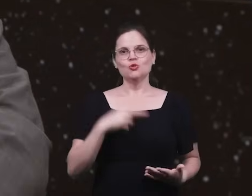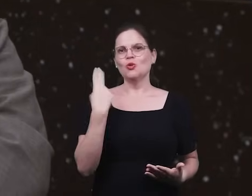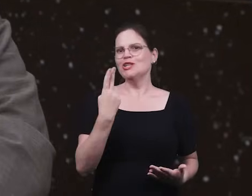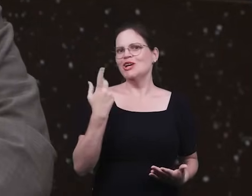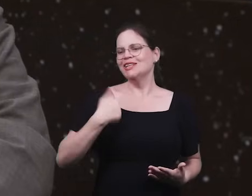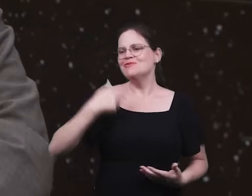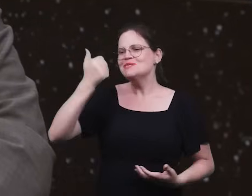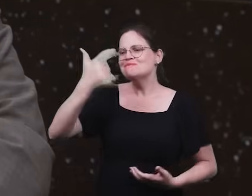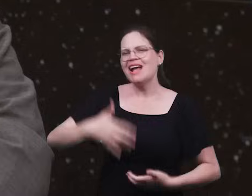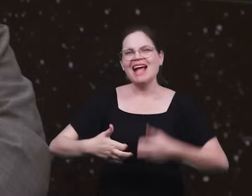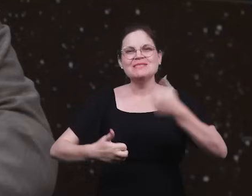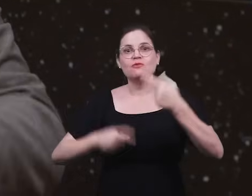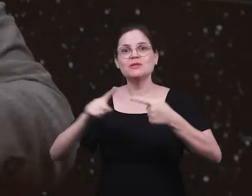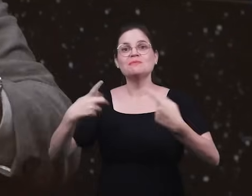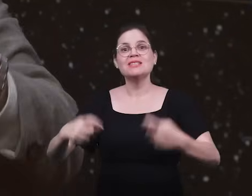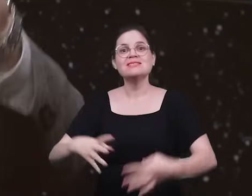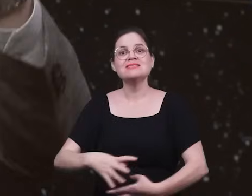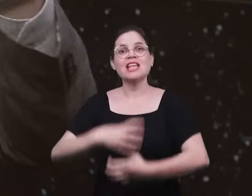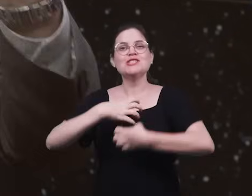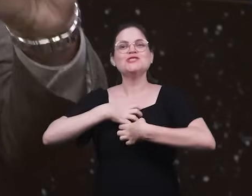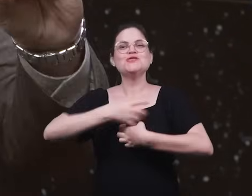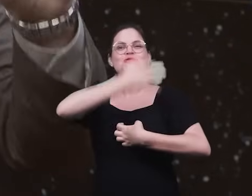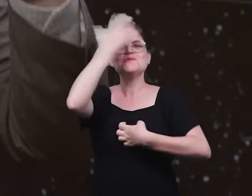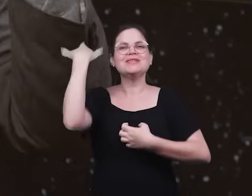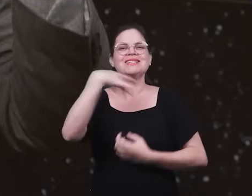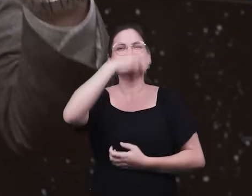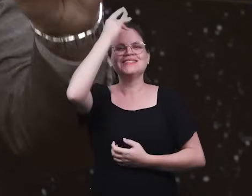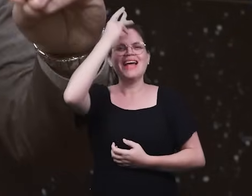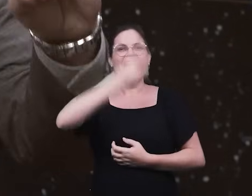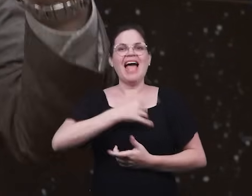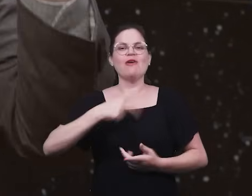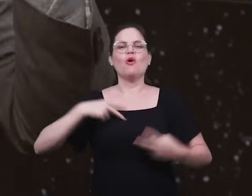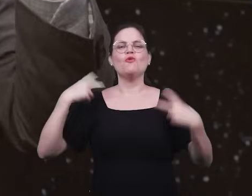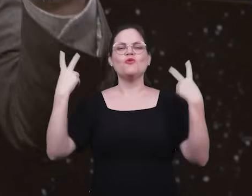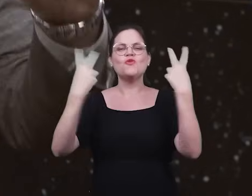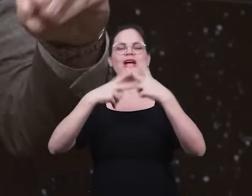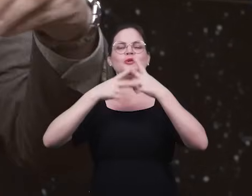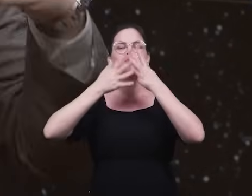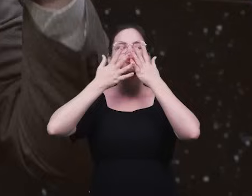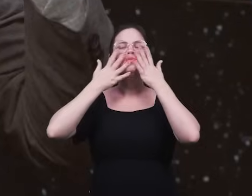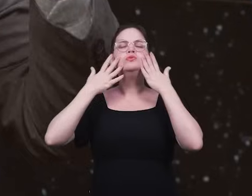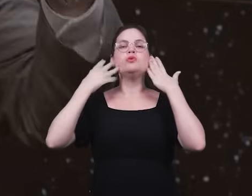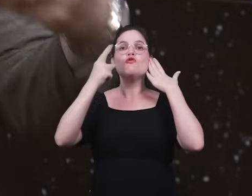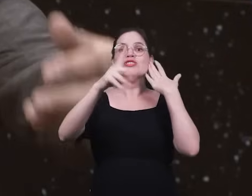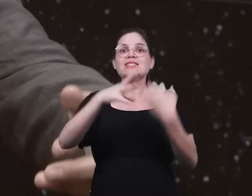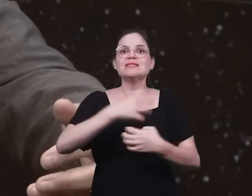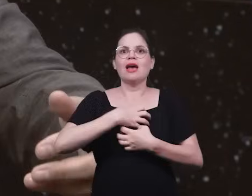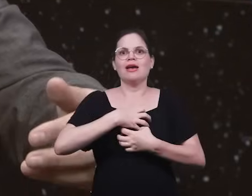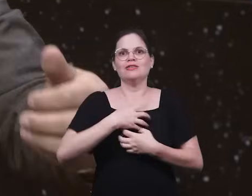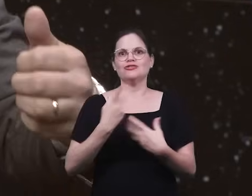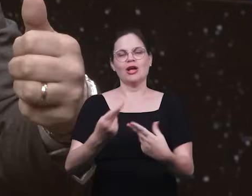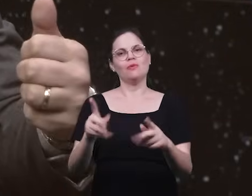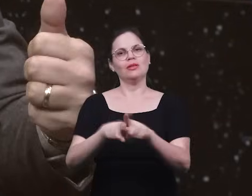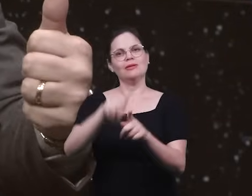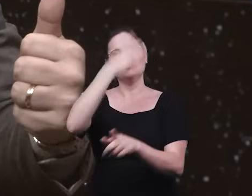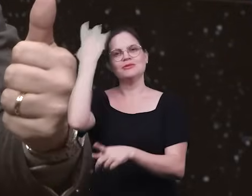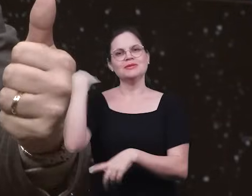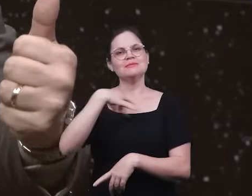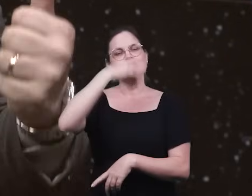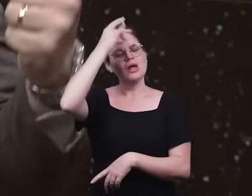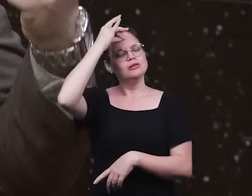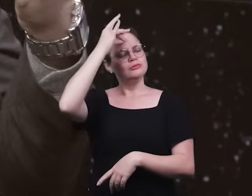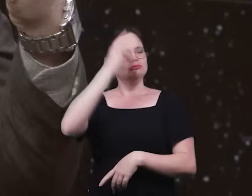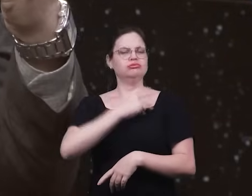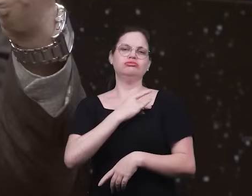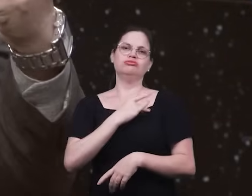que sentir o espírito santo assoprando seja tocando falando se revelando revelando Jesus a você ou seja primeiro você